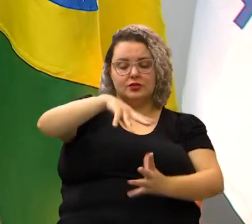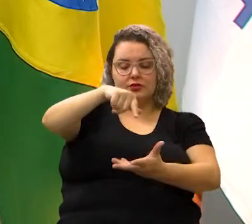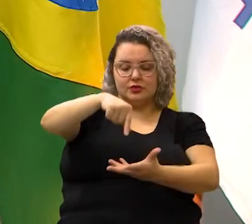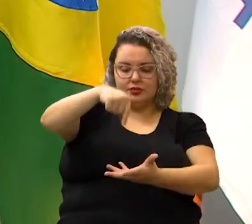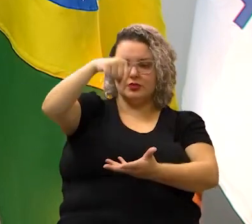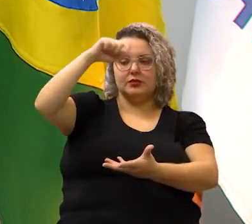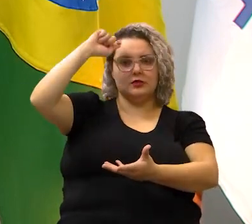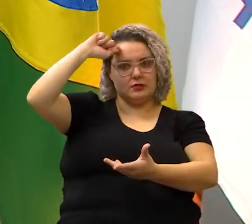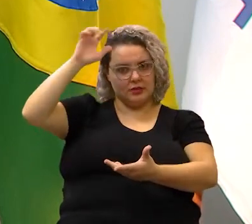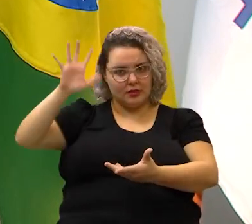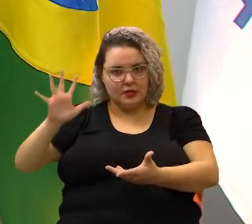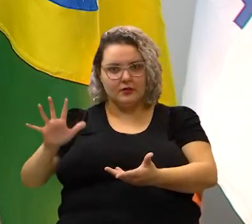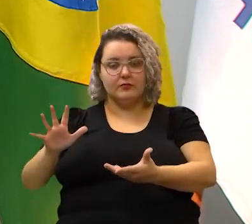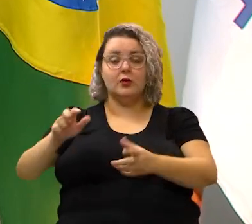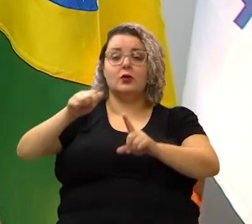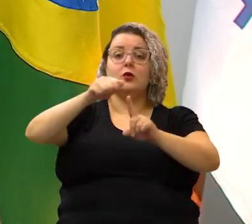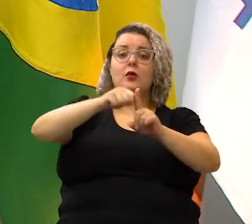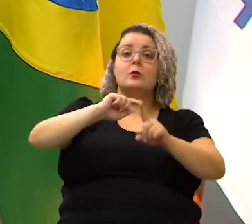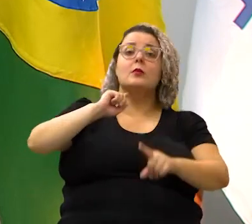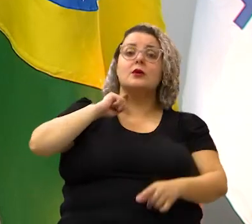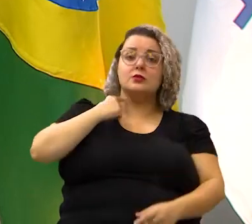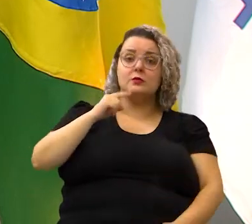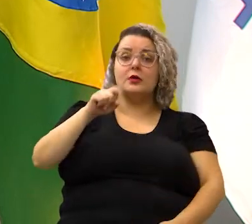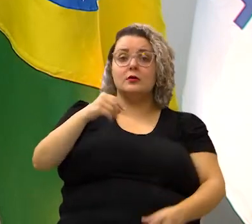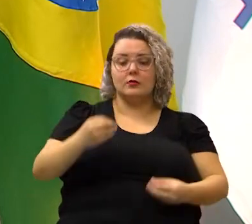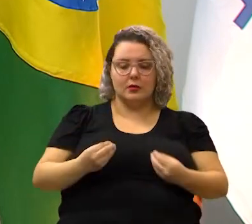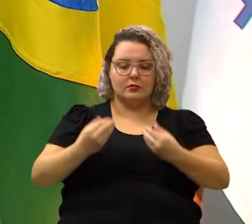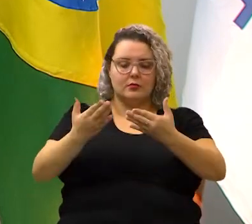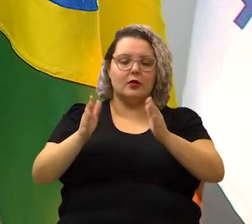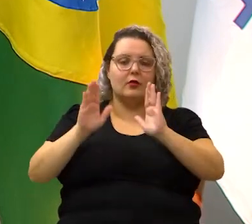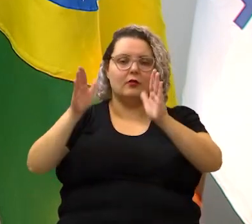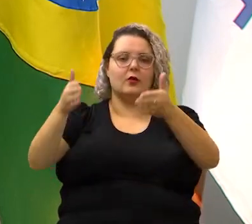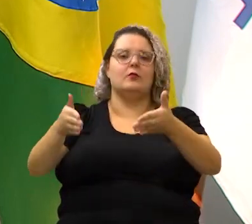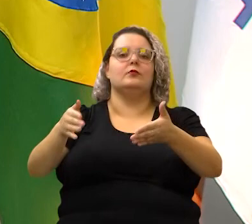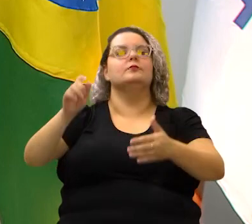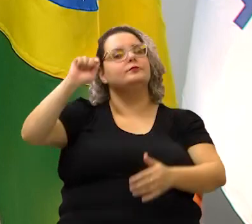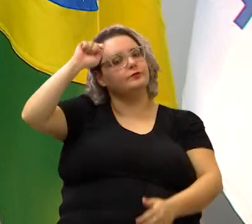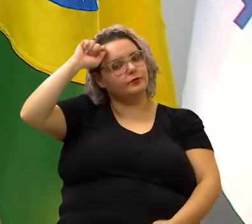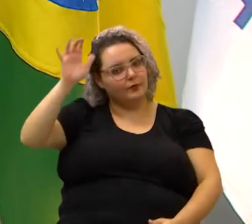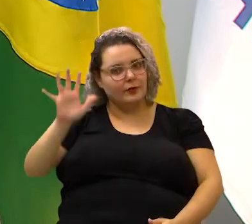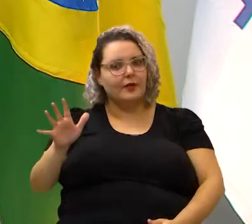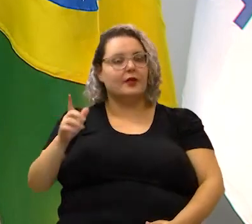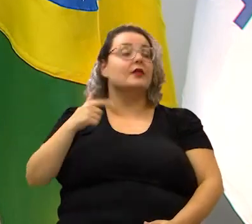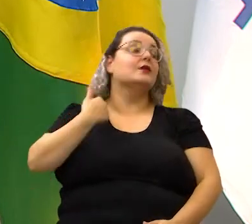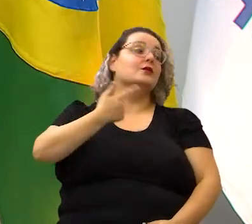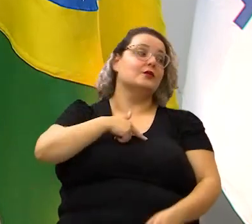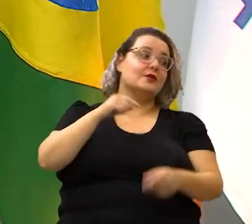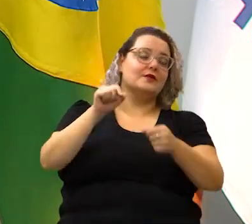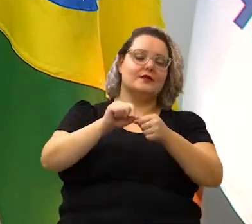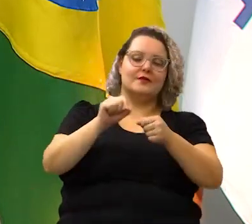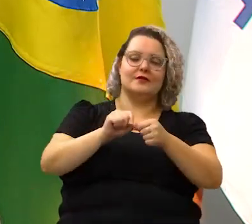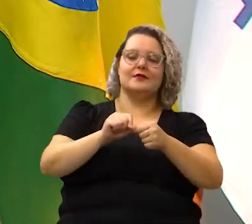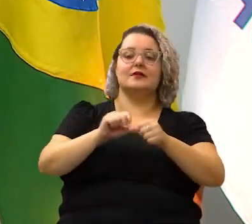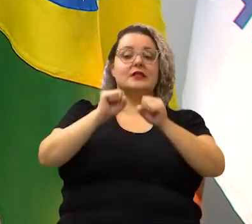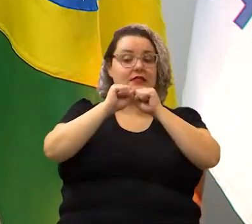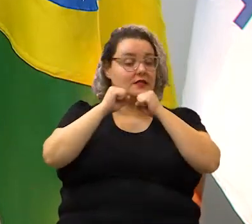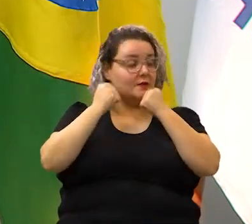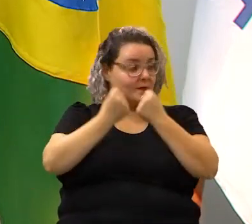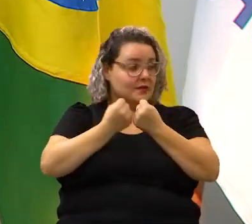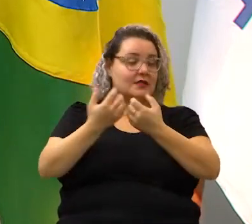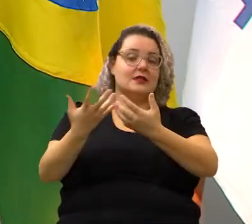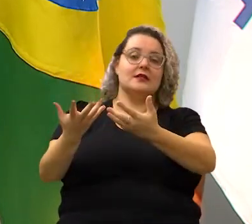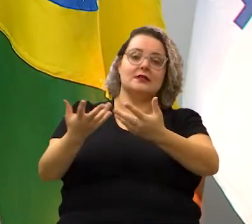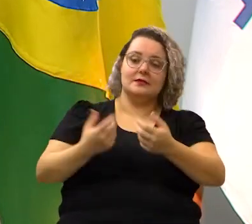Dia Internacional da África né e o mês de maio é destinado a África Então nós vamos fazer